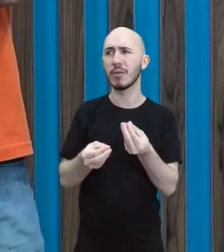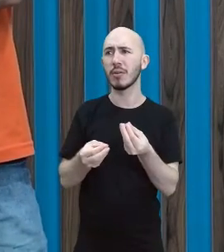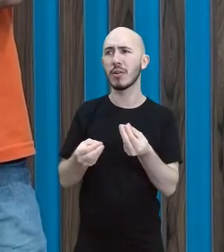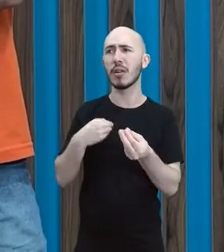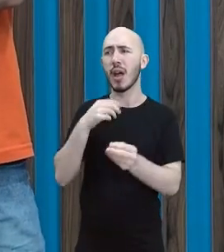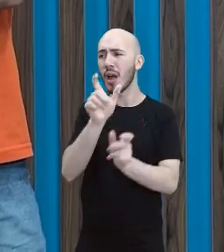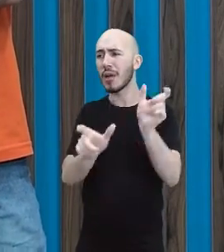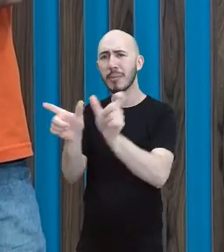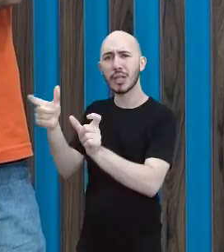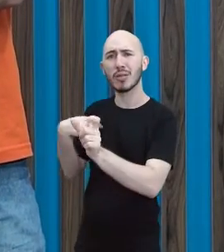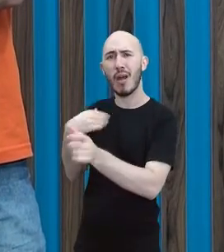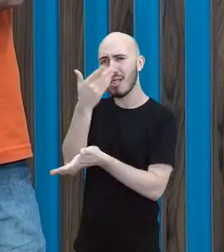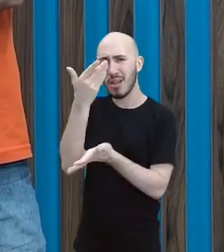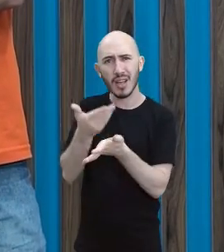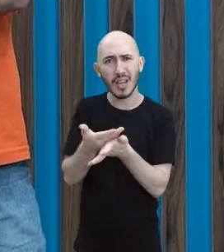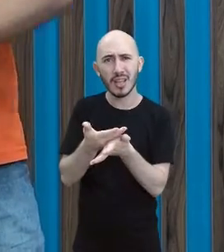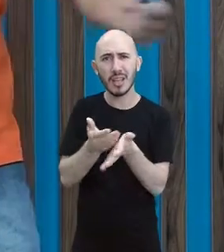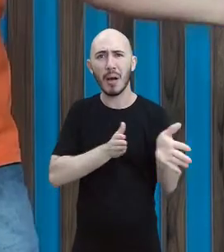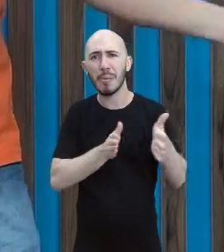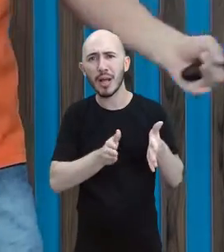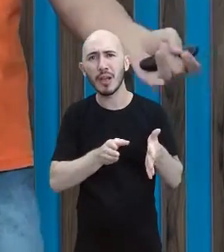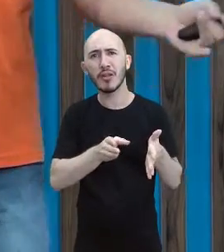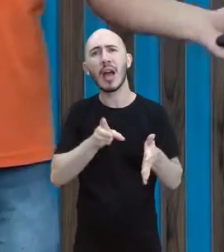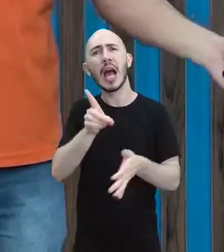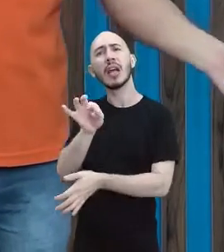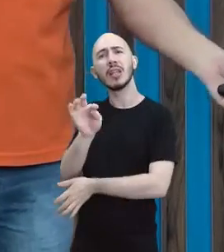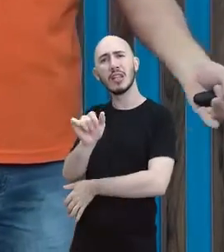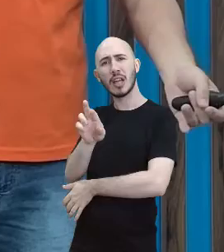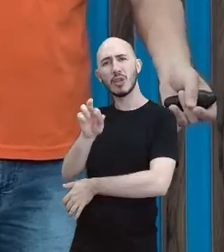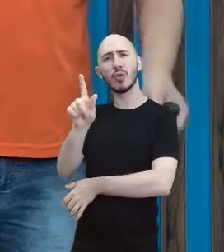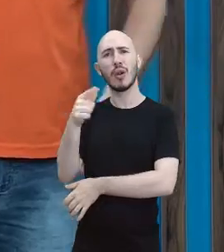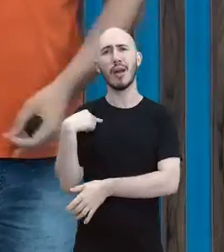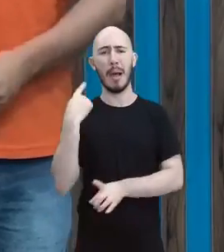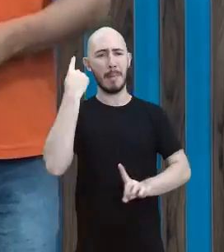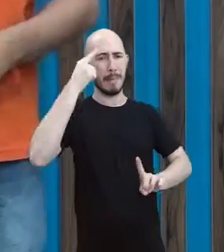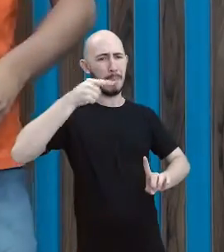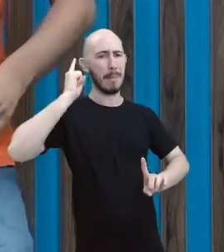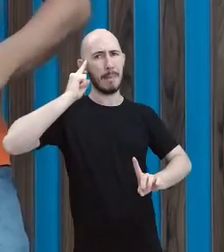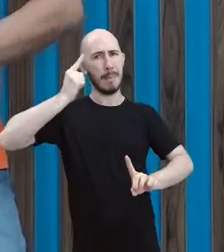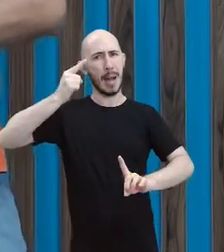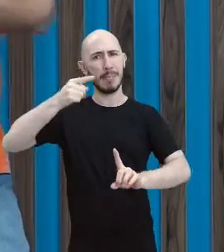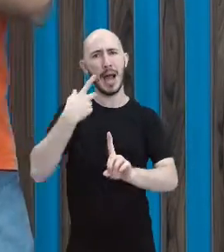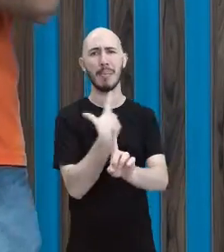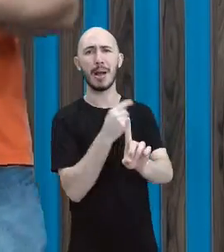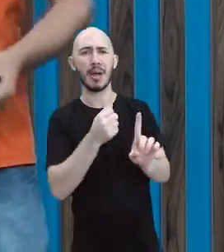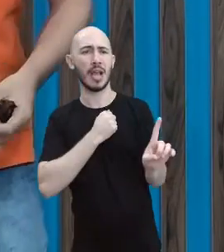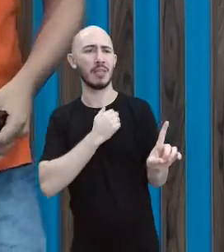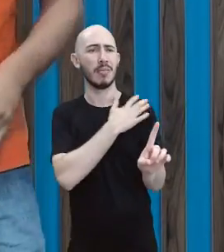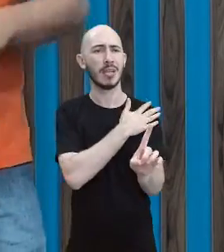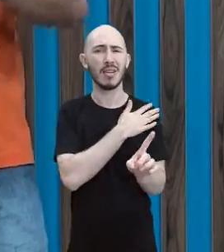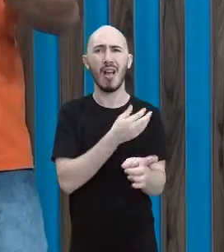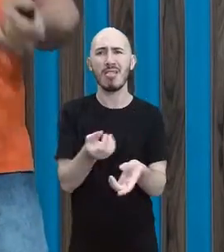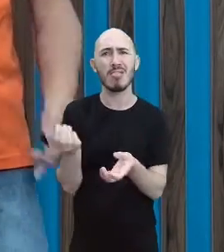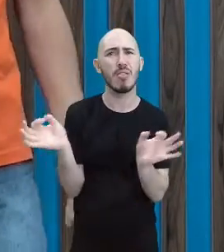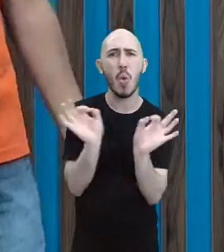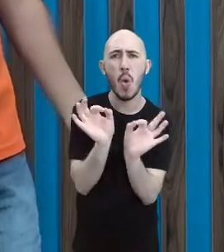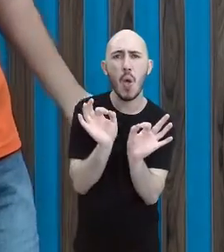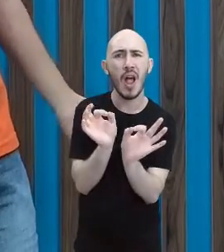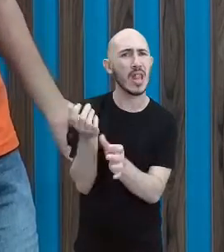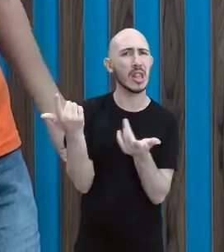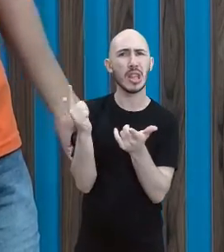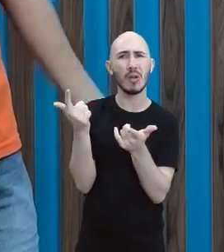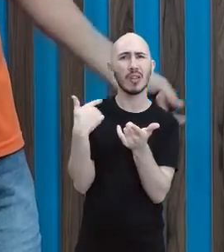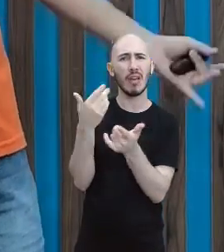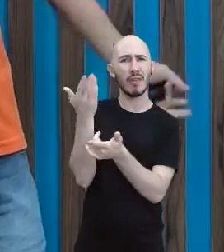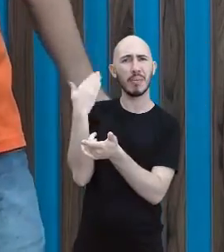não é ditadura, que não houve ditadura no Brasil. Paciência, né? Aí é assim, é querer inventar um outro mundo, querer inventar outra realidade, né, professor